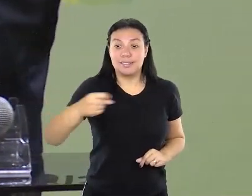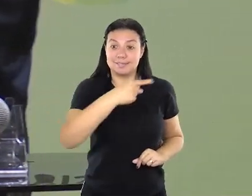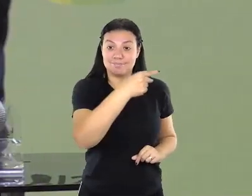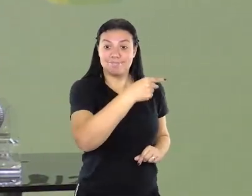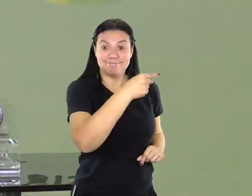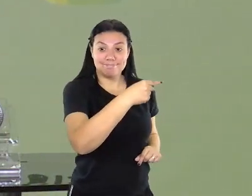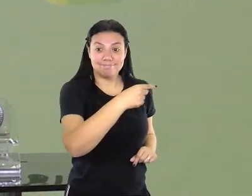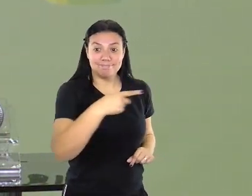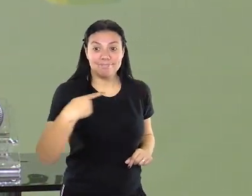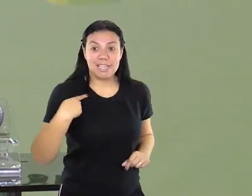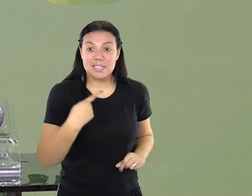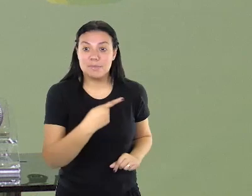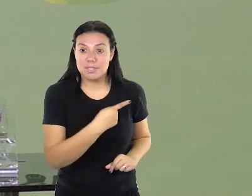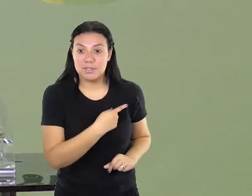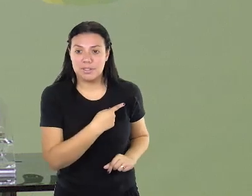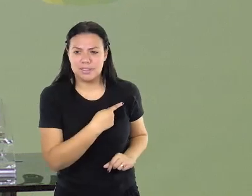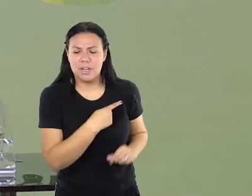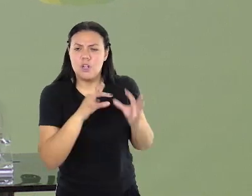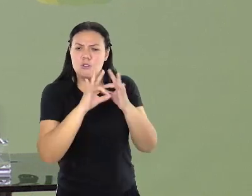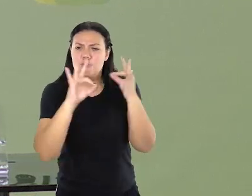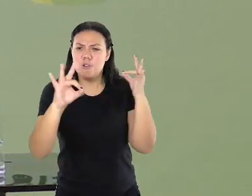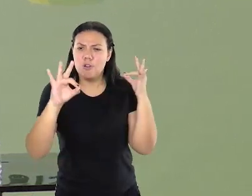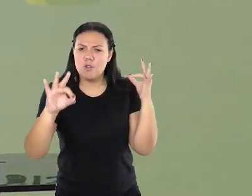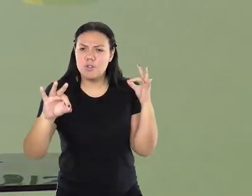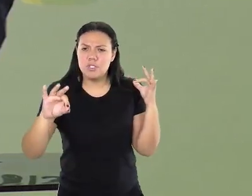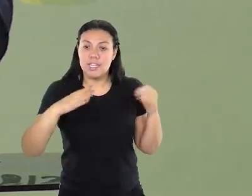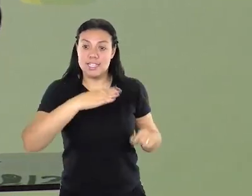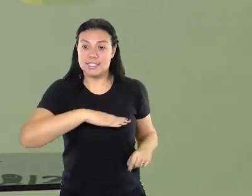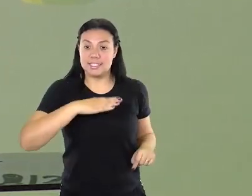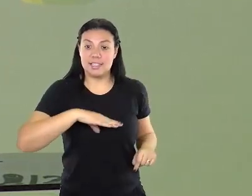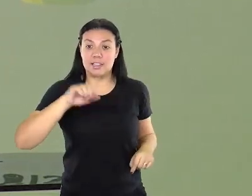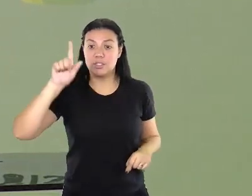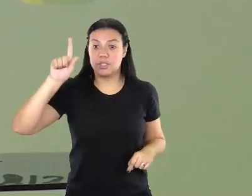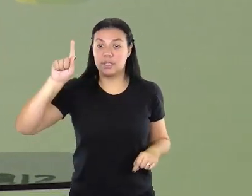e vê onde ele está lá, com aquela etnia, com mais de 13 mil pessoas,